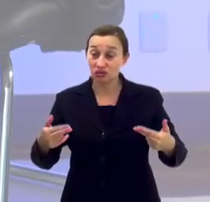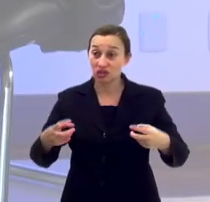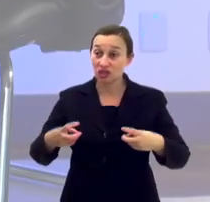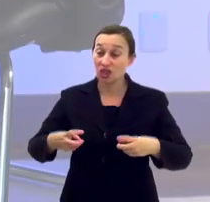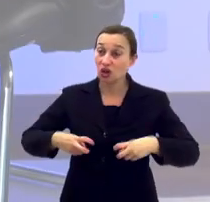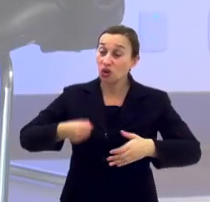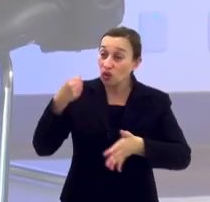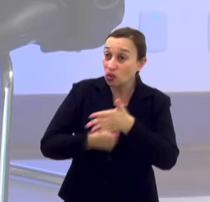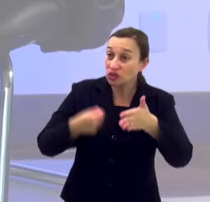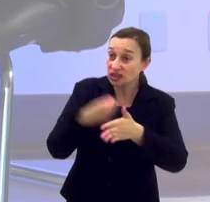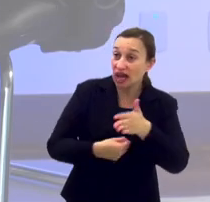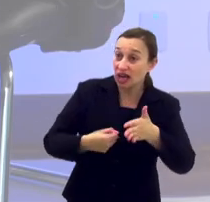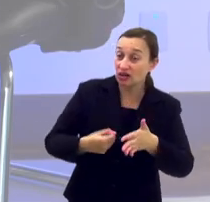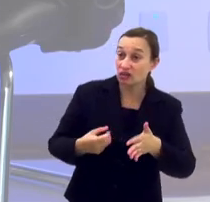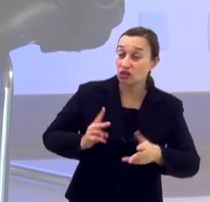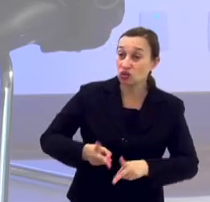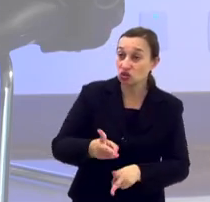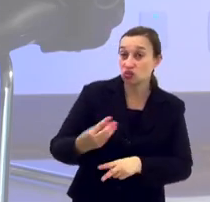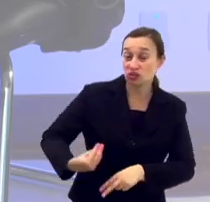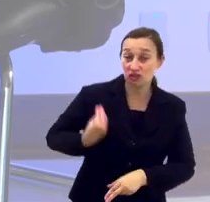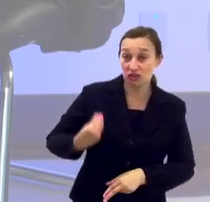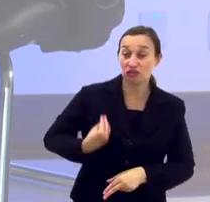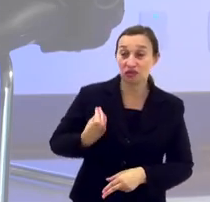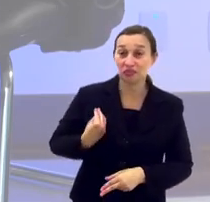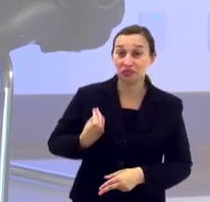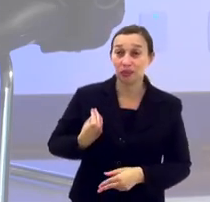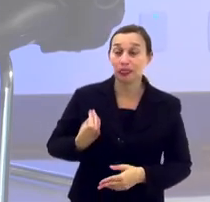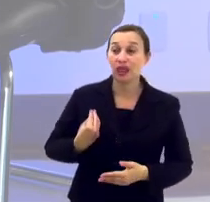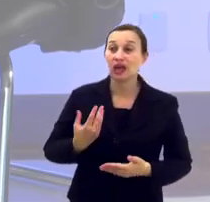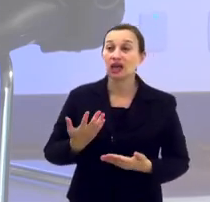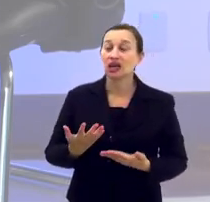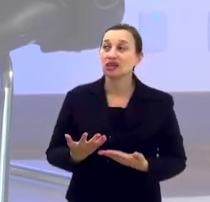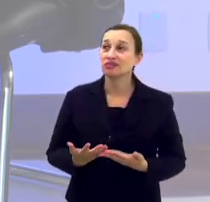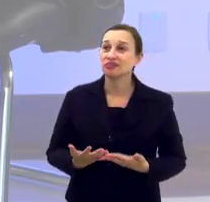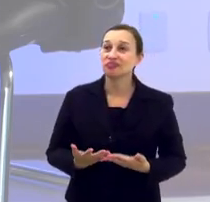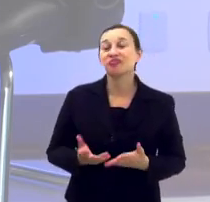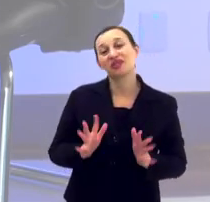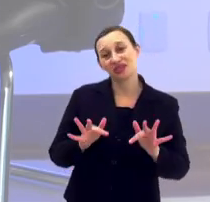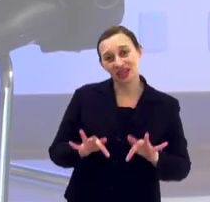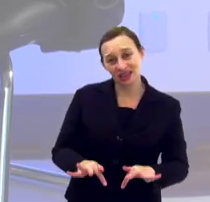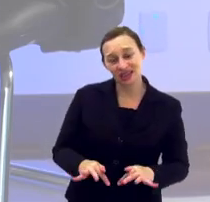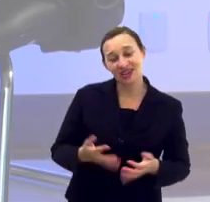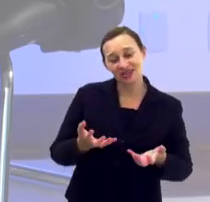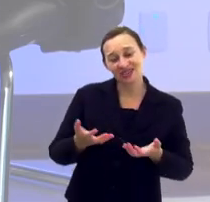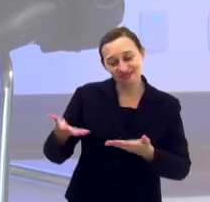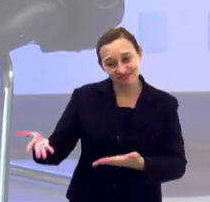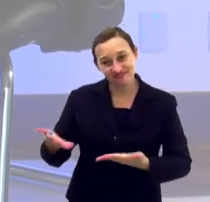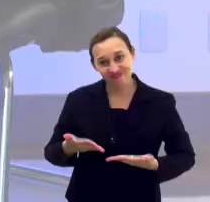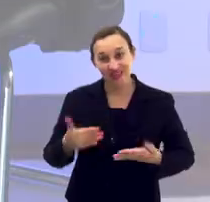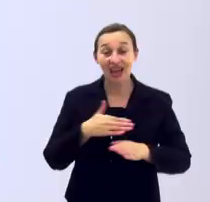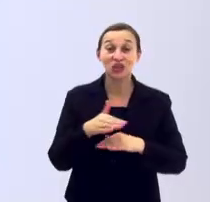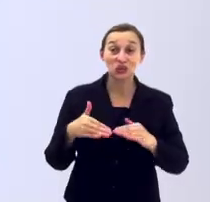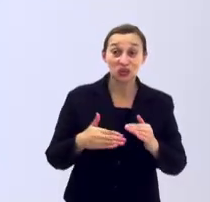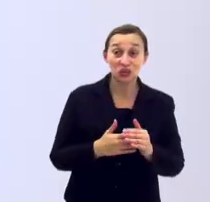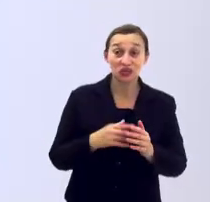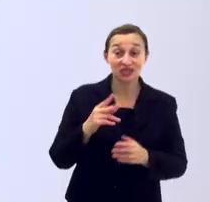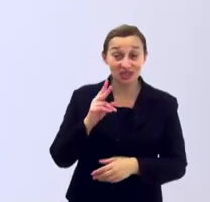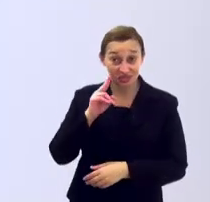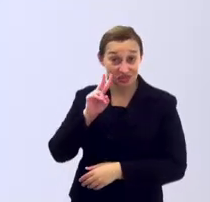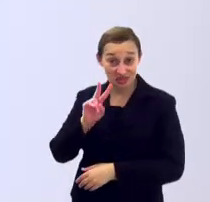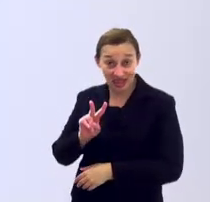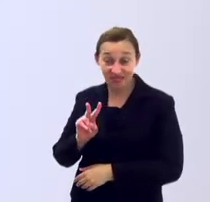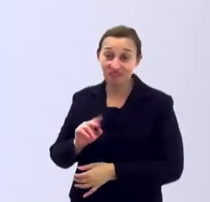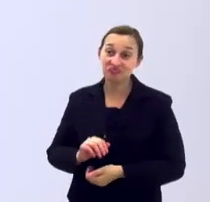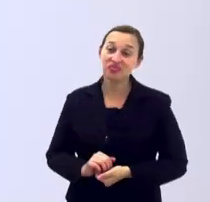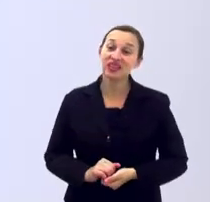permanecendo vivos, não se vergando a isso. E, para finalizar, eu queria convidar a todos que nos